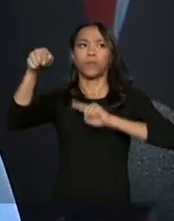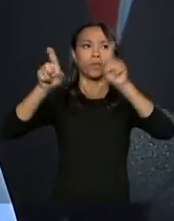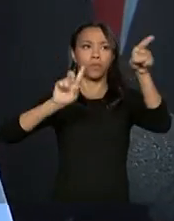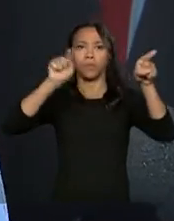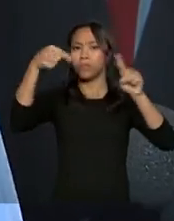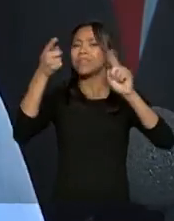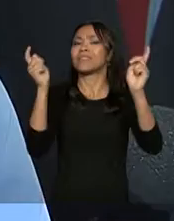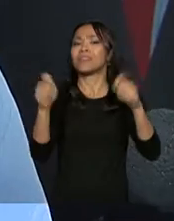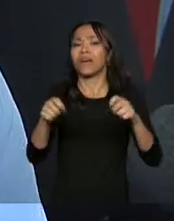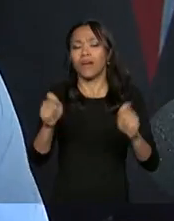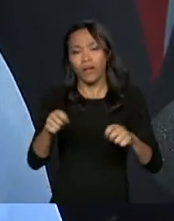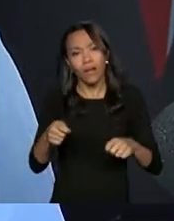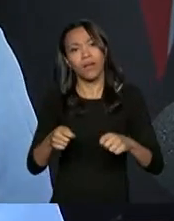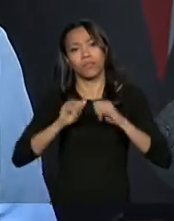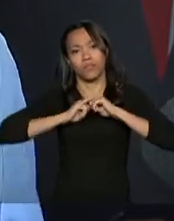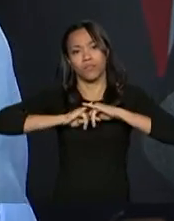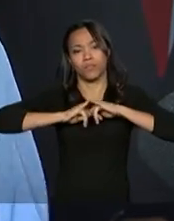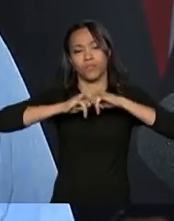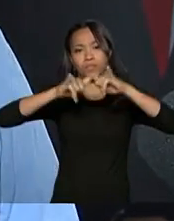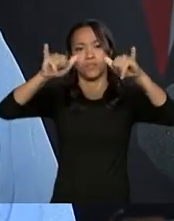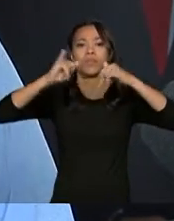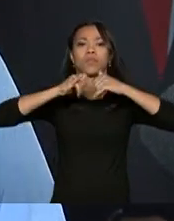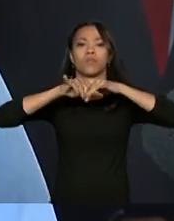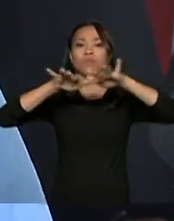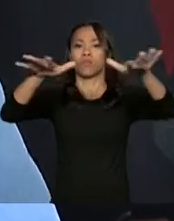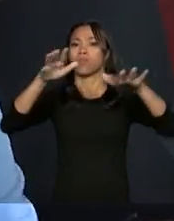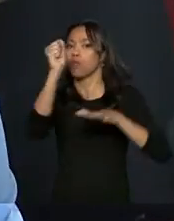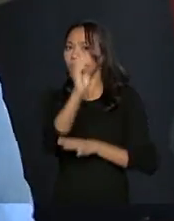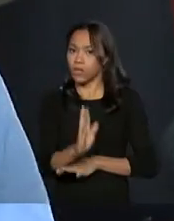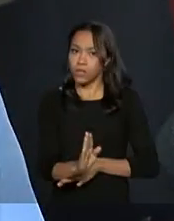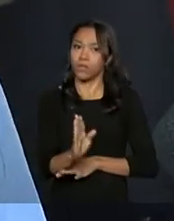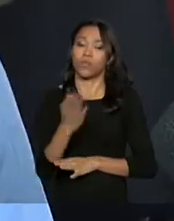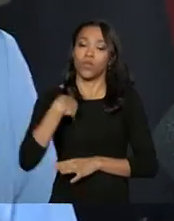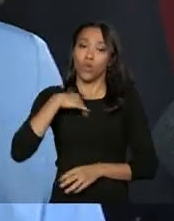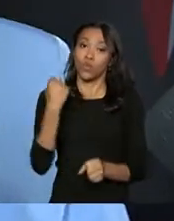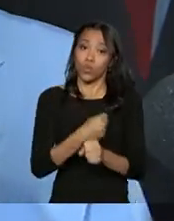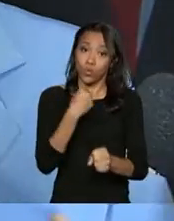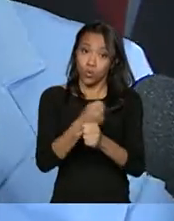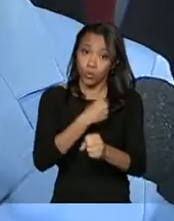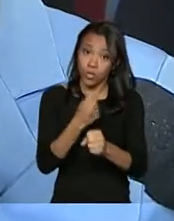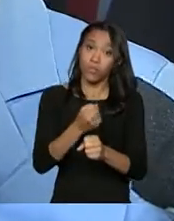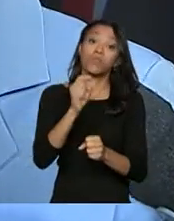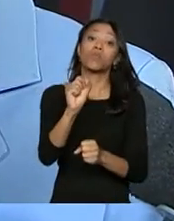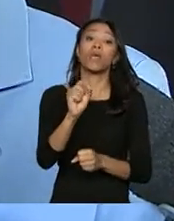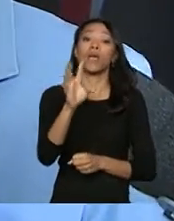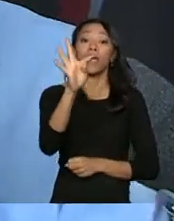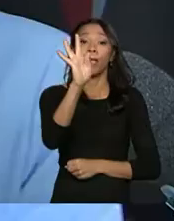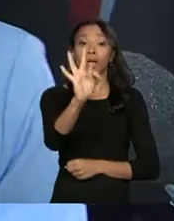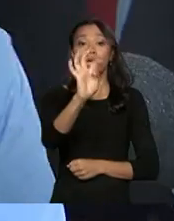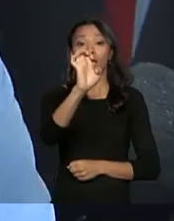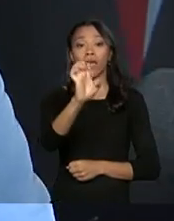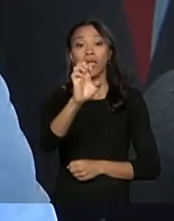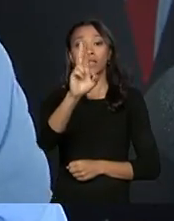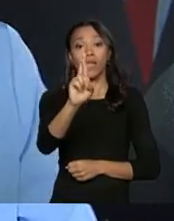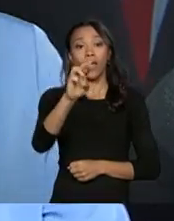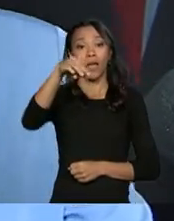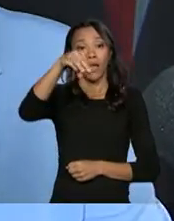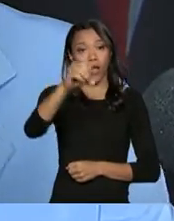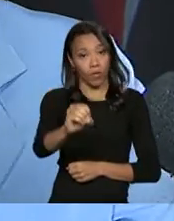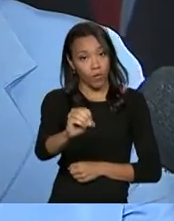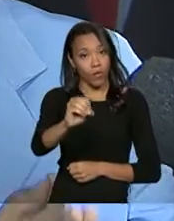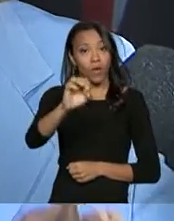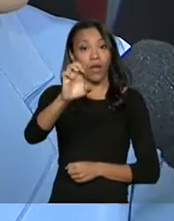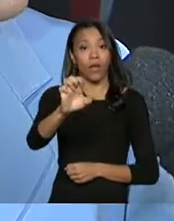disso, nós construímos termoelétricas. O pessoal fala, mas construíram termoelétricas. Se nós não